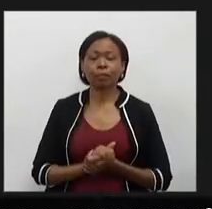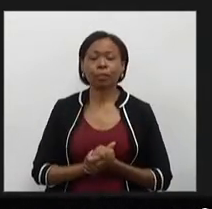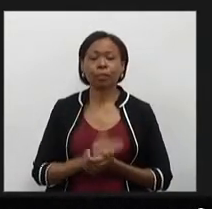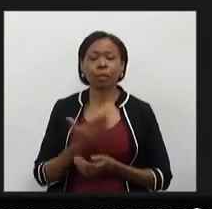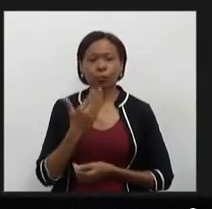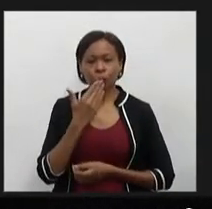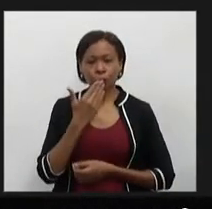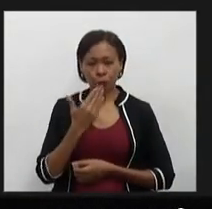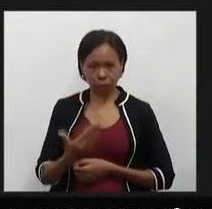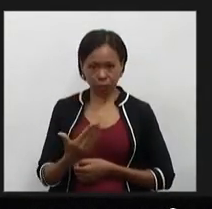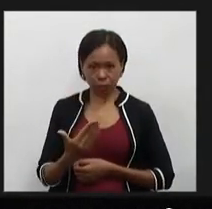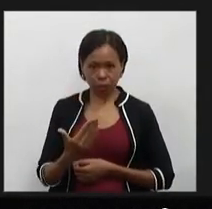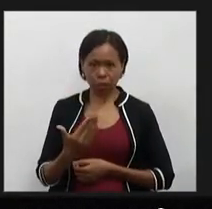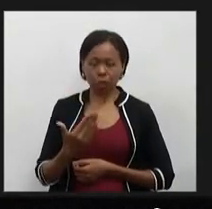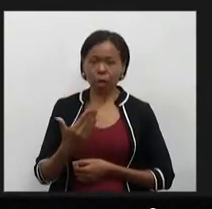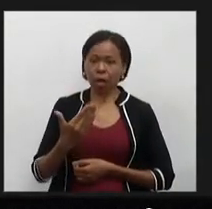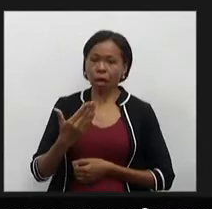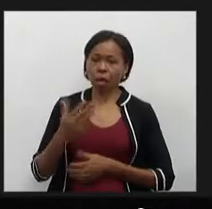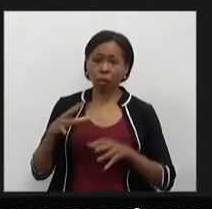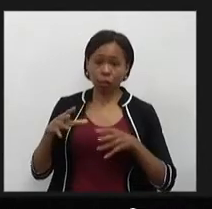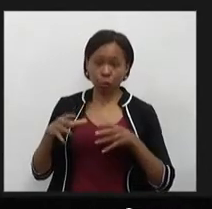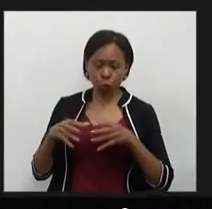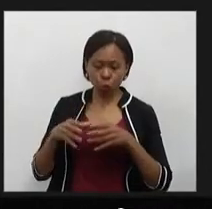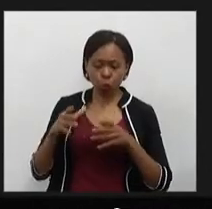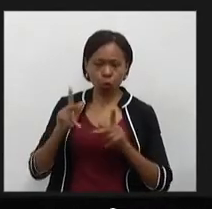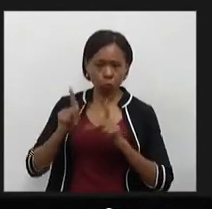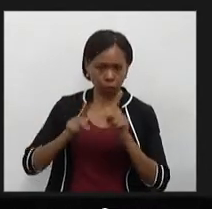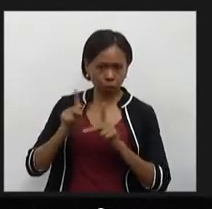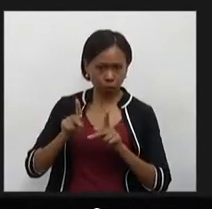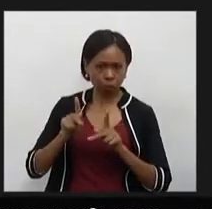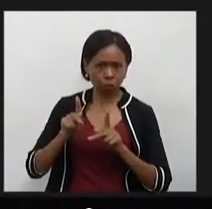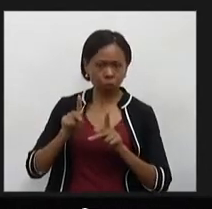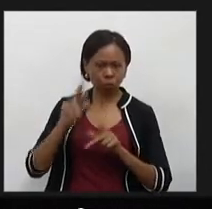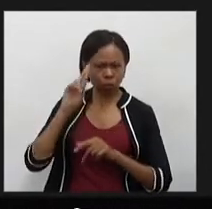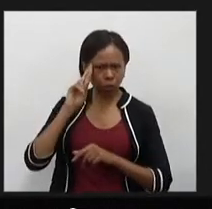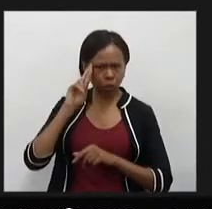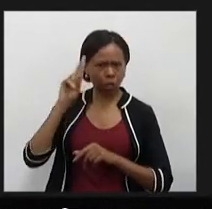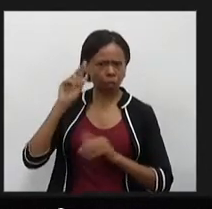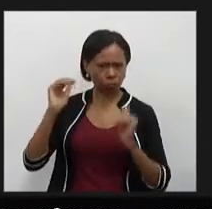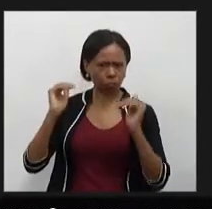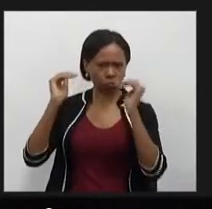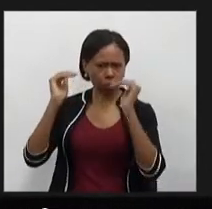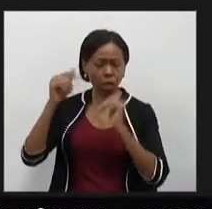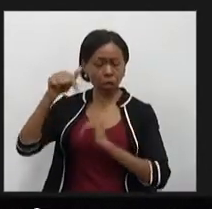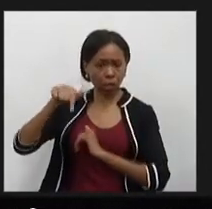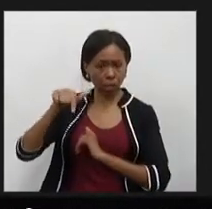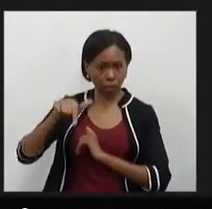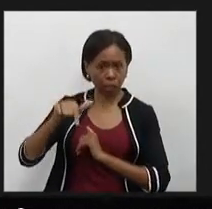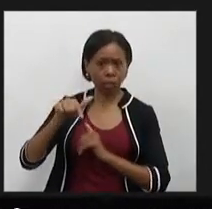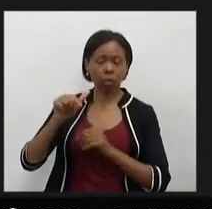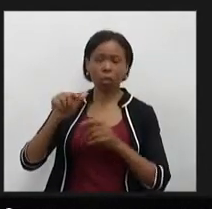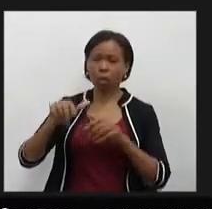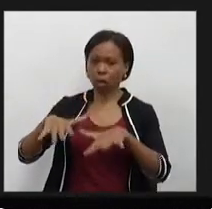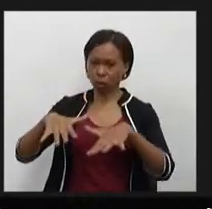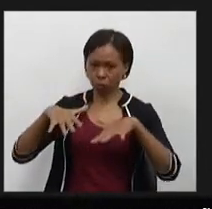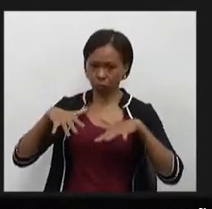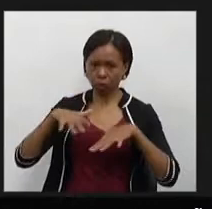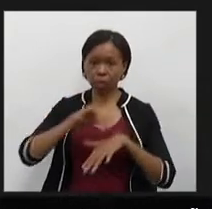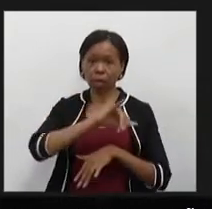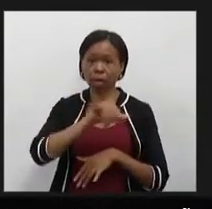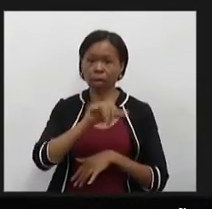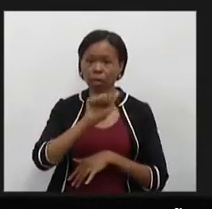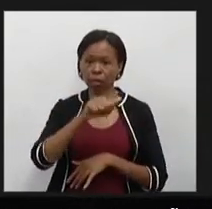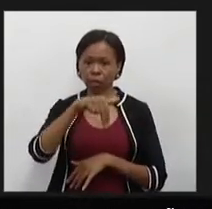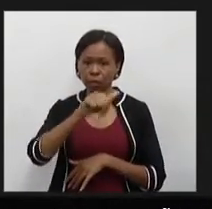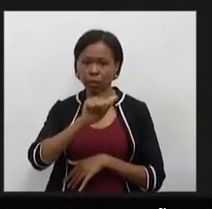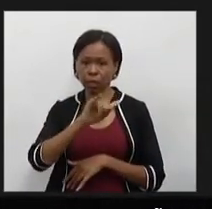pedir às autoridades que estão presentes nessa audiência pública, a Janaína, que representa o secretário de saúde